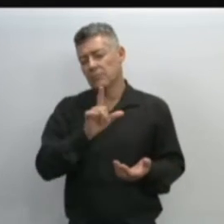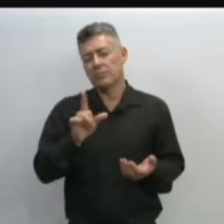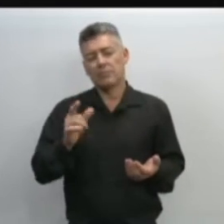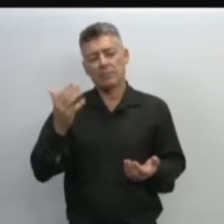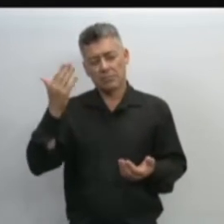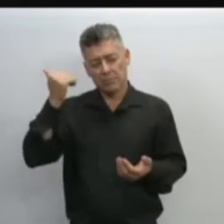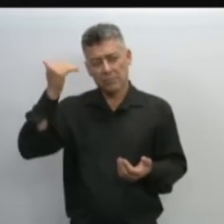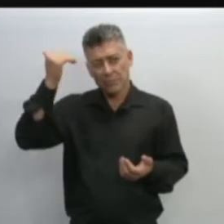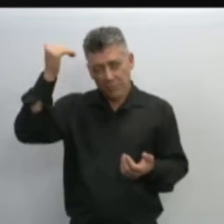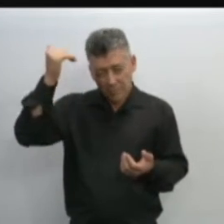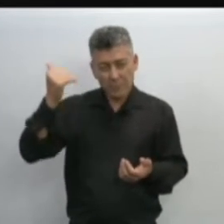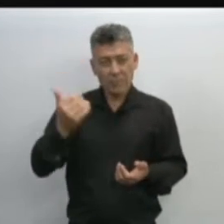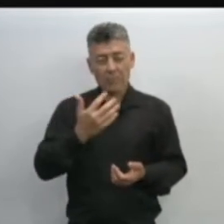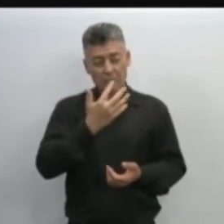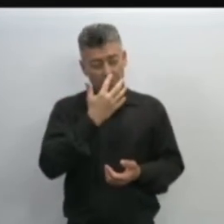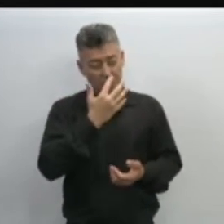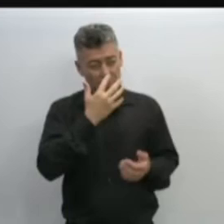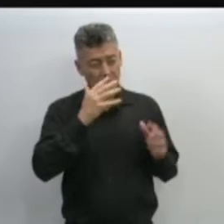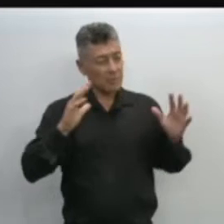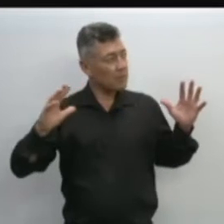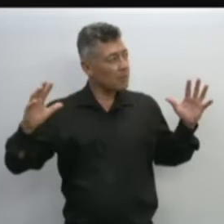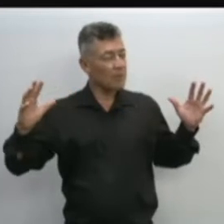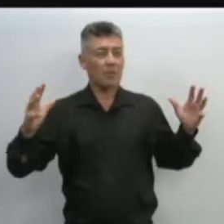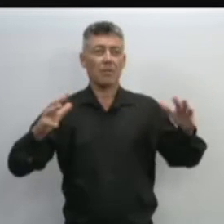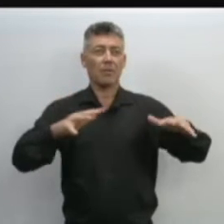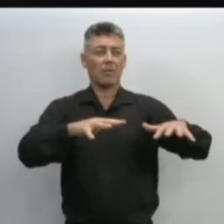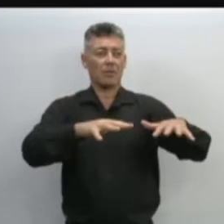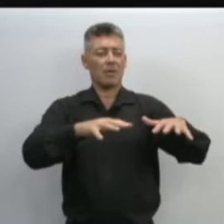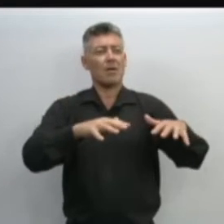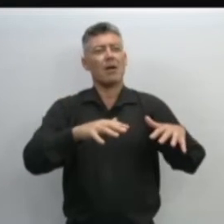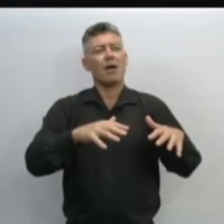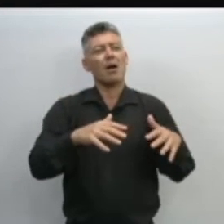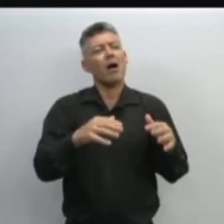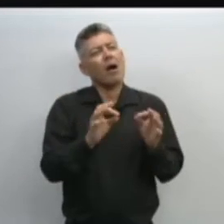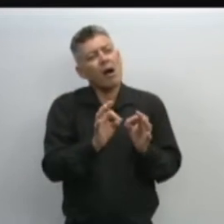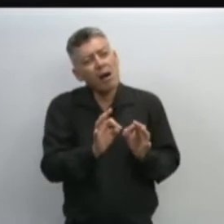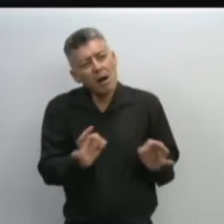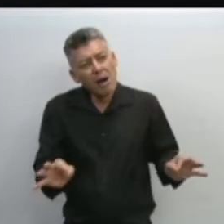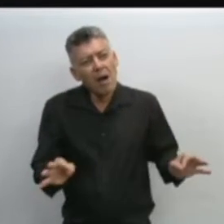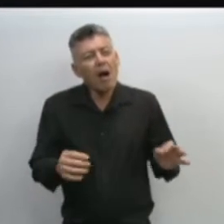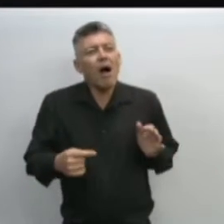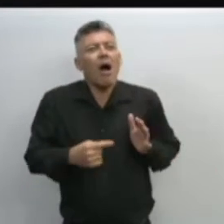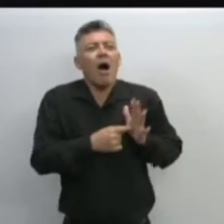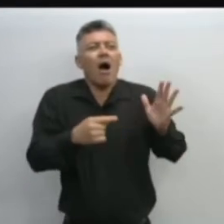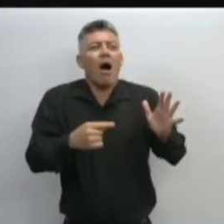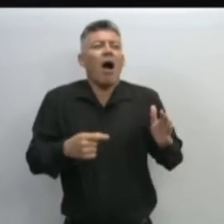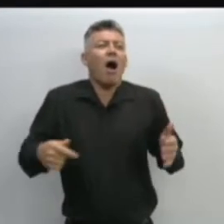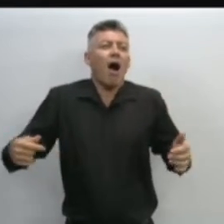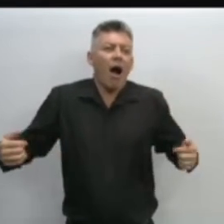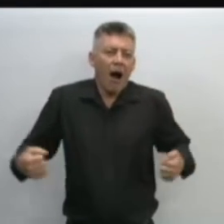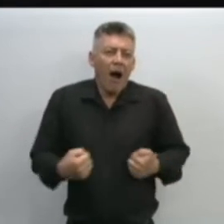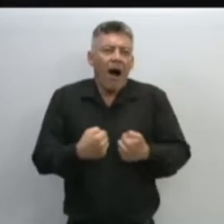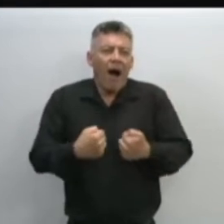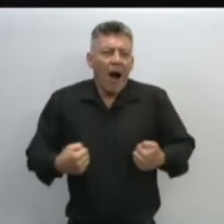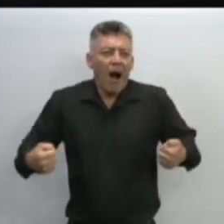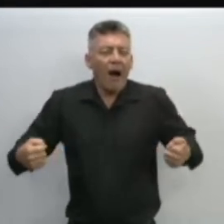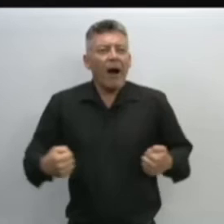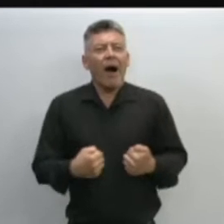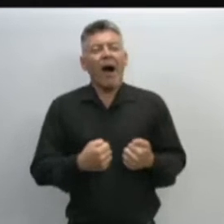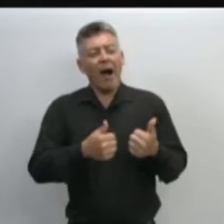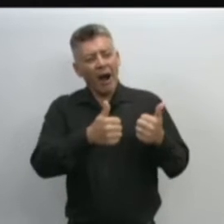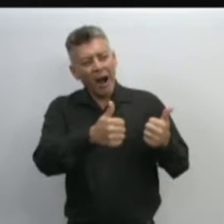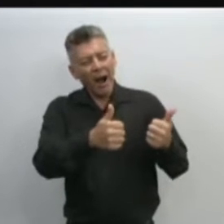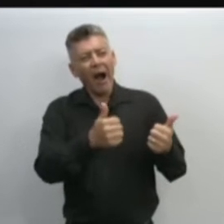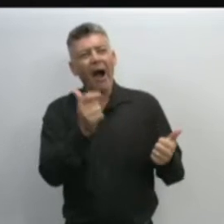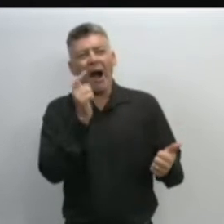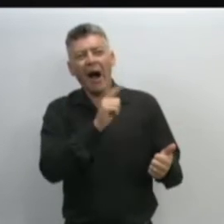É um cara admirável por todo mundo, humilde, e que toca muito. É um grande instrumentista e que merece não